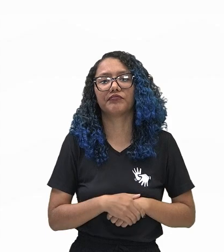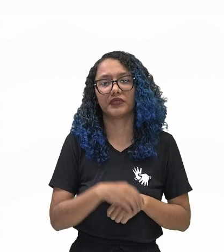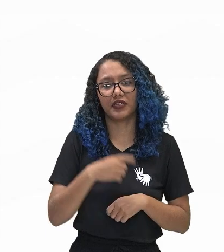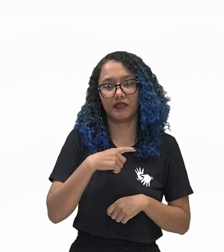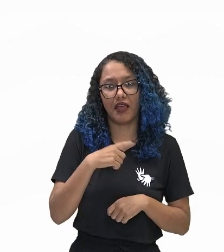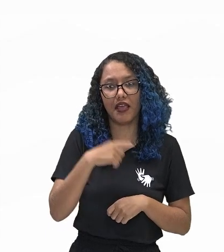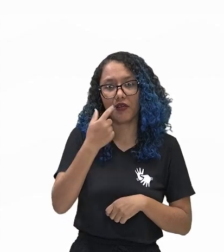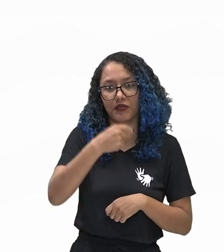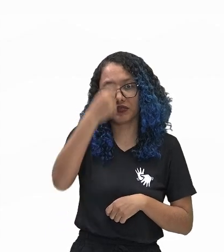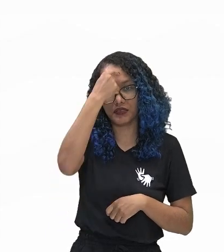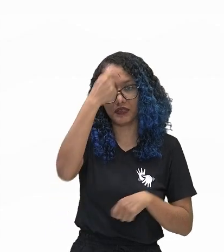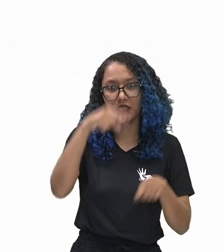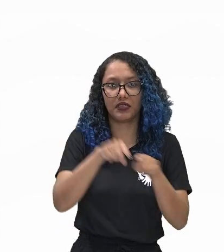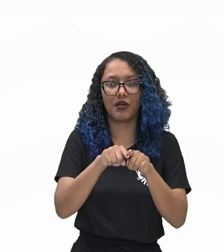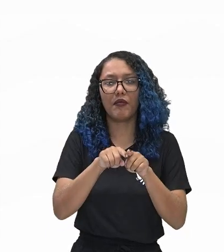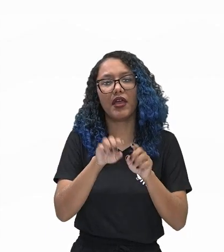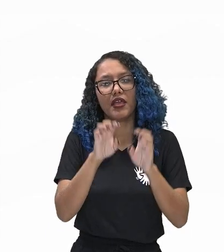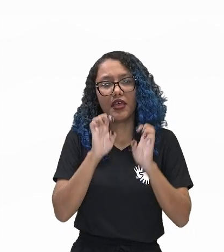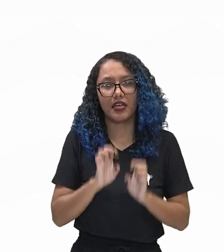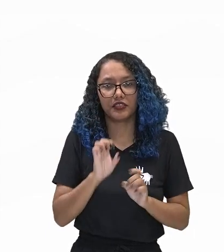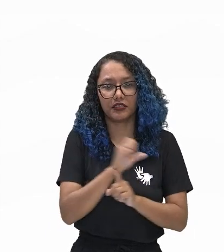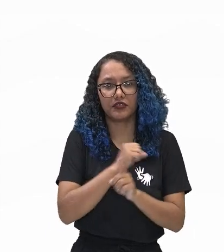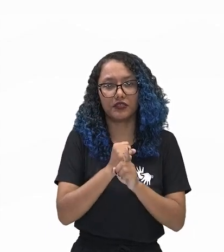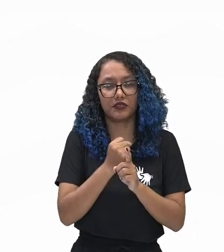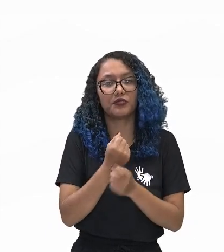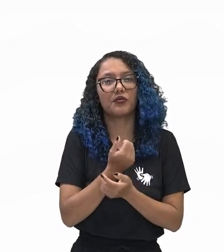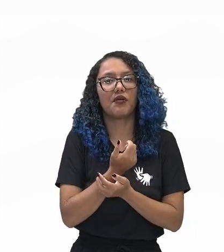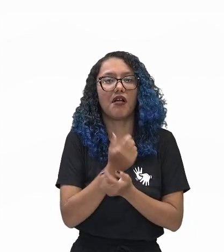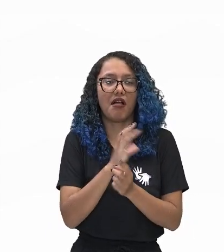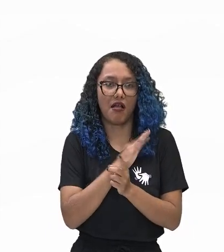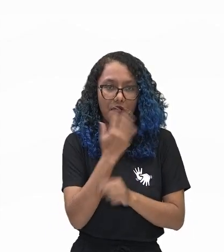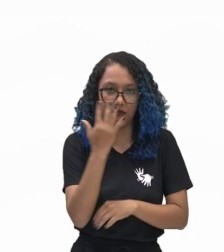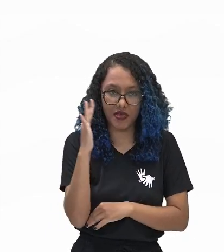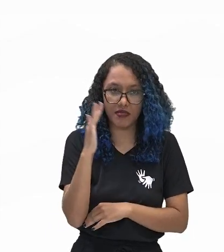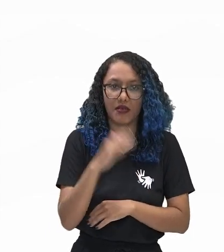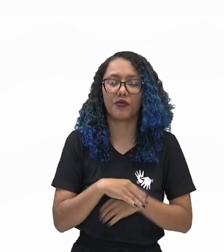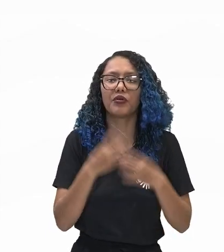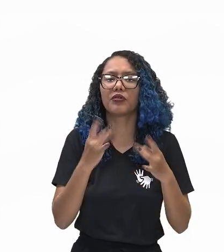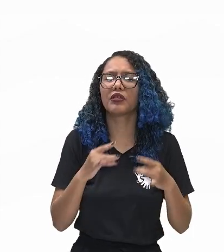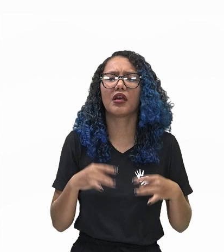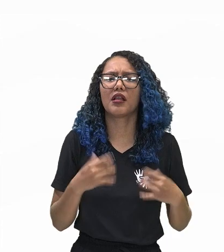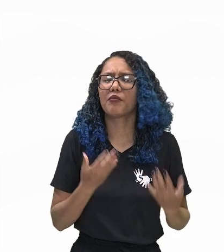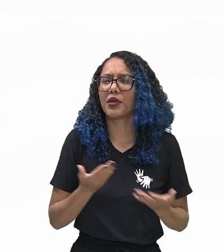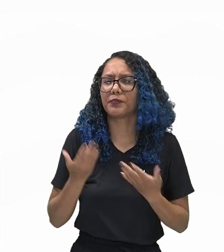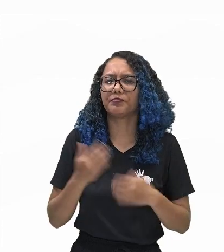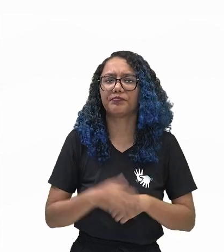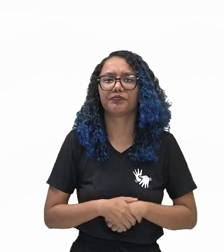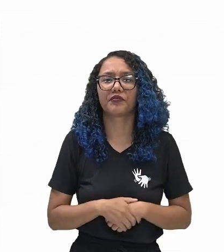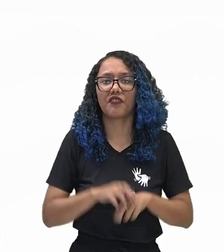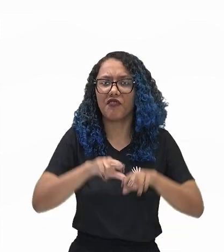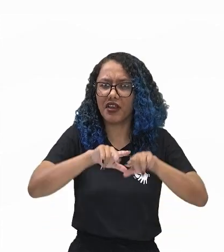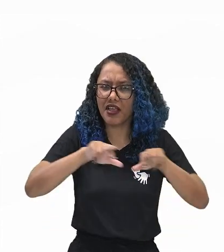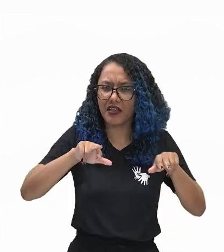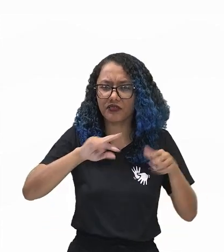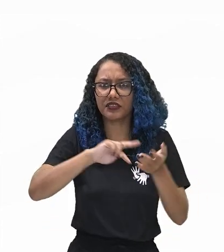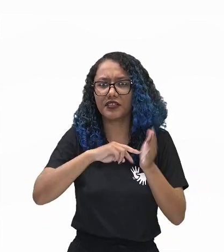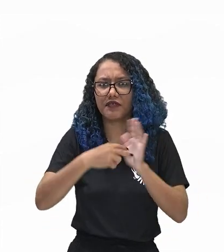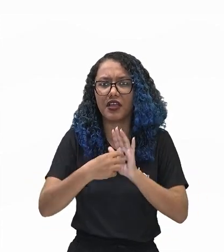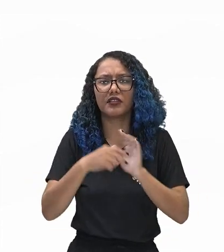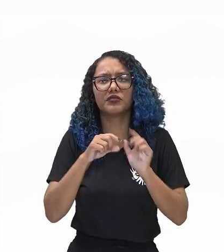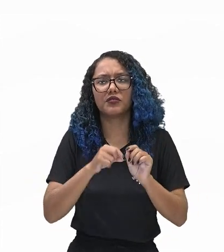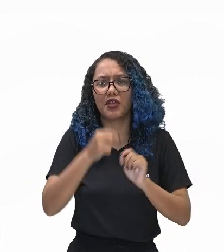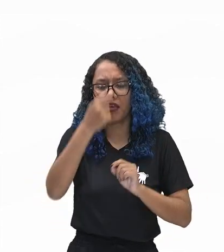ética socioambiental. No detalhamento, nós vamos conversar sobre os diferentes sentidos de